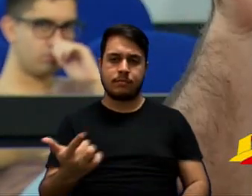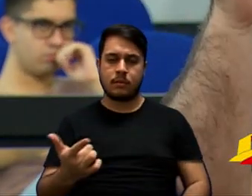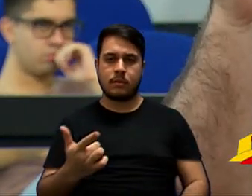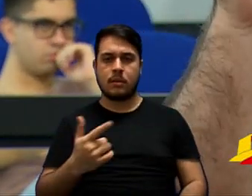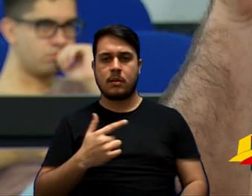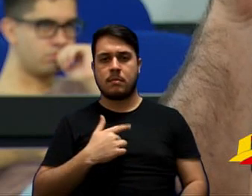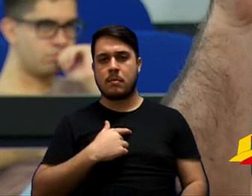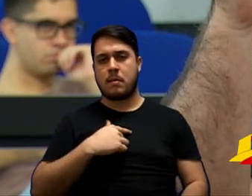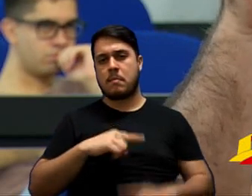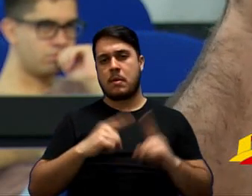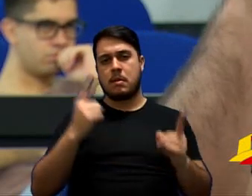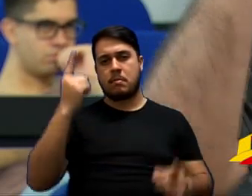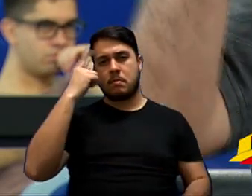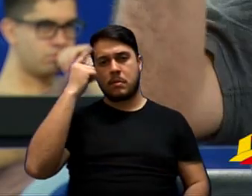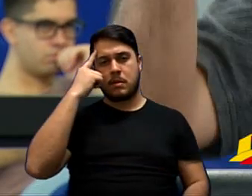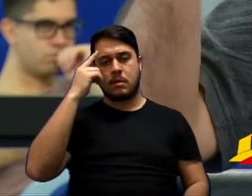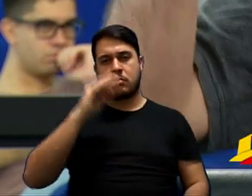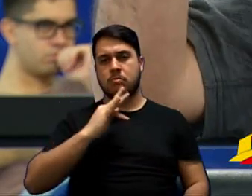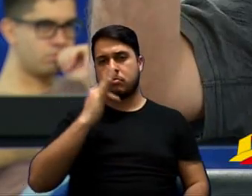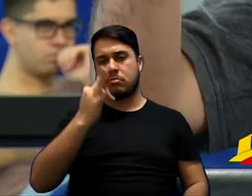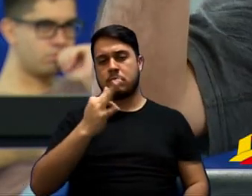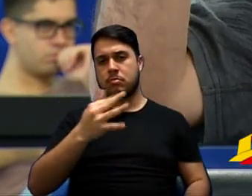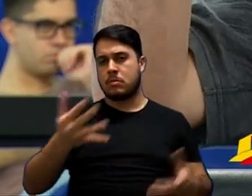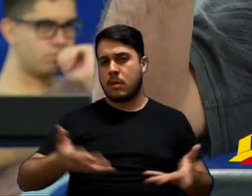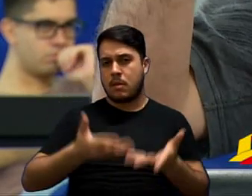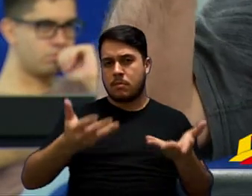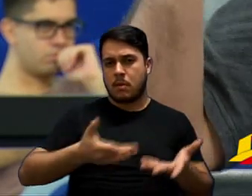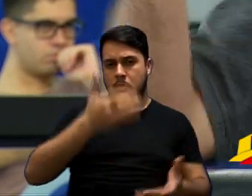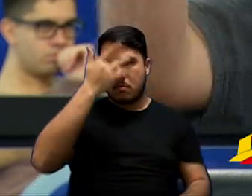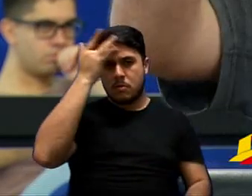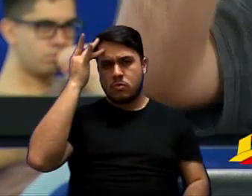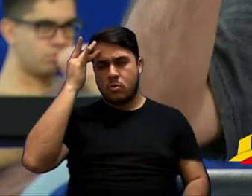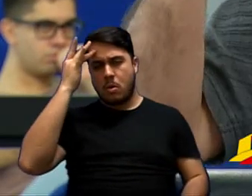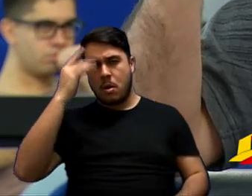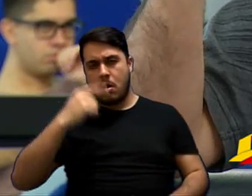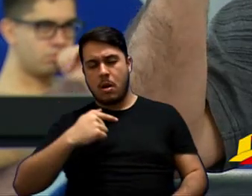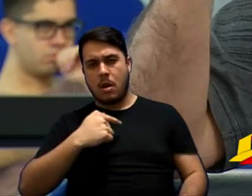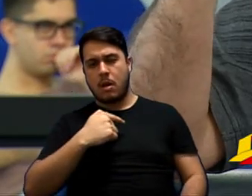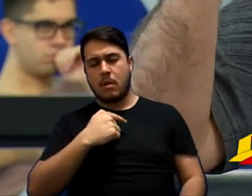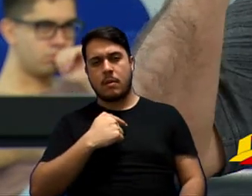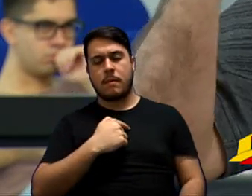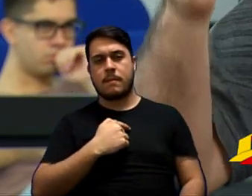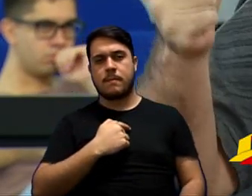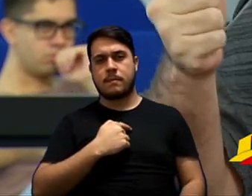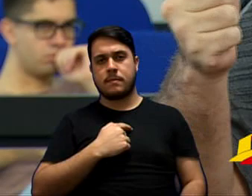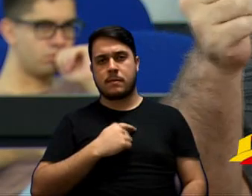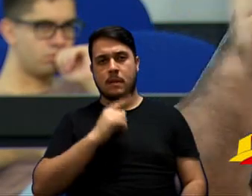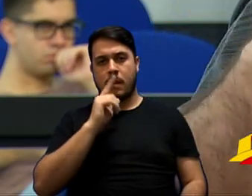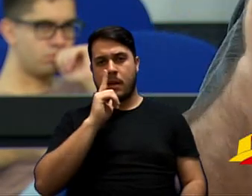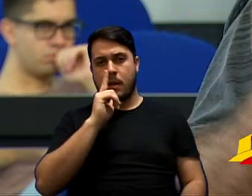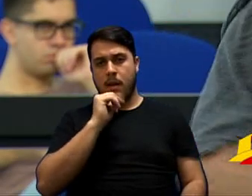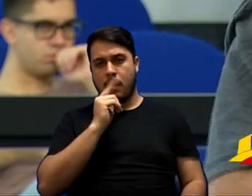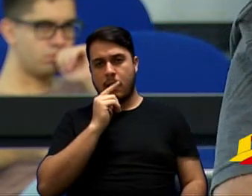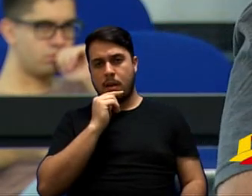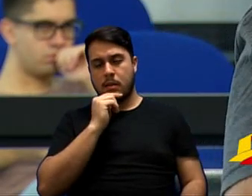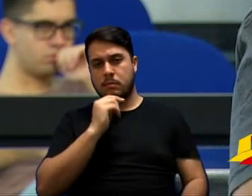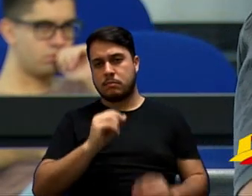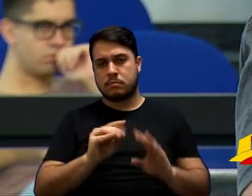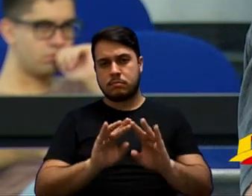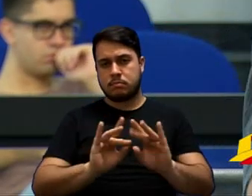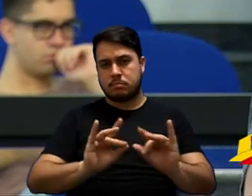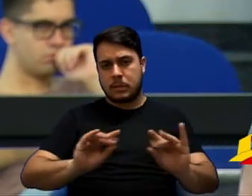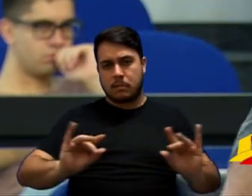pará como é que fala é incentivar as pessoas a recuperarem os mananciais só isso